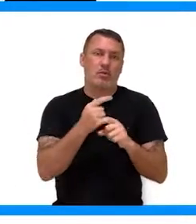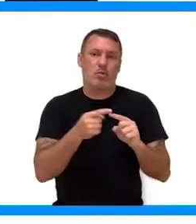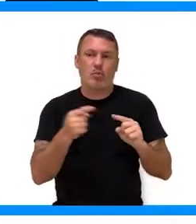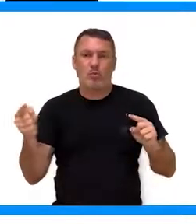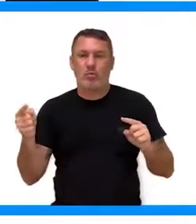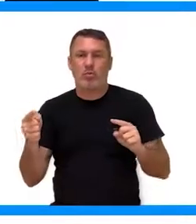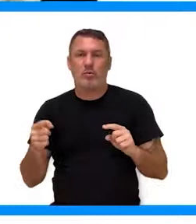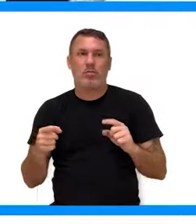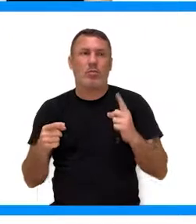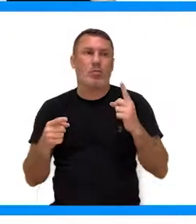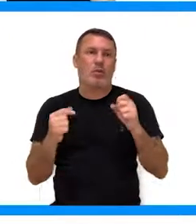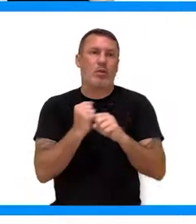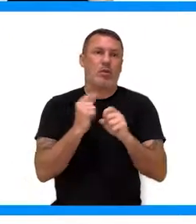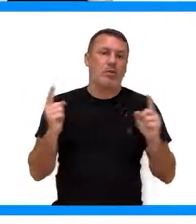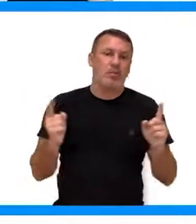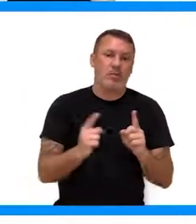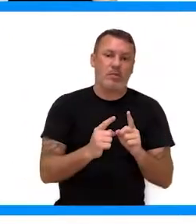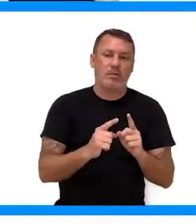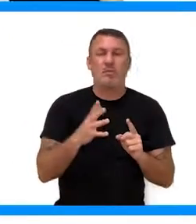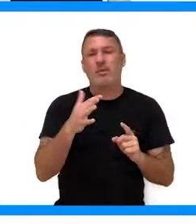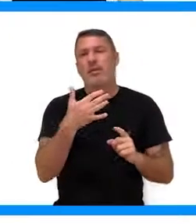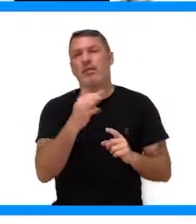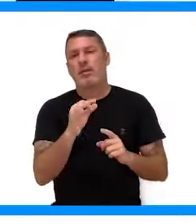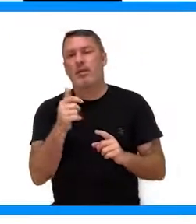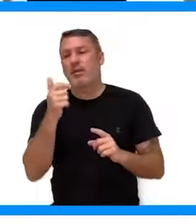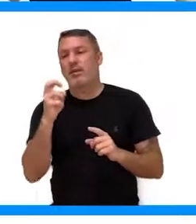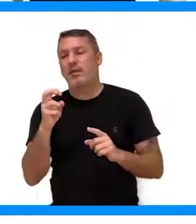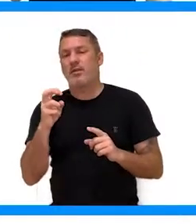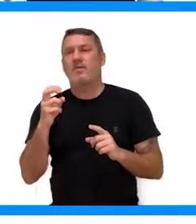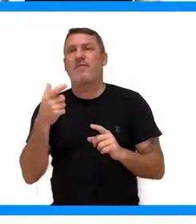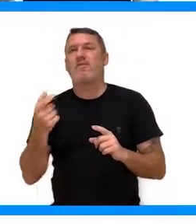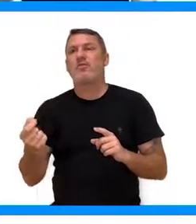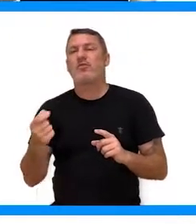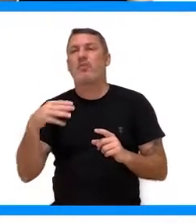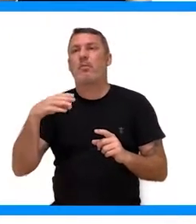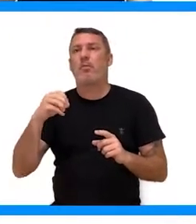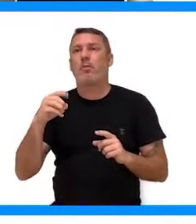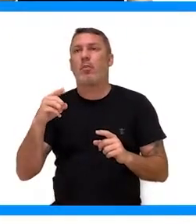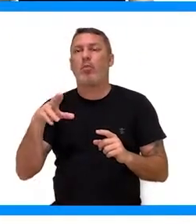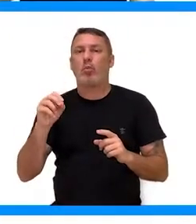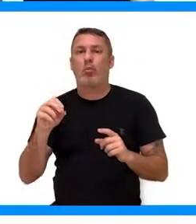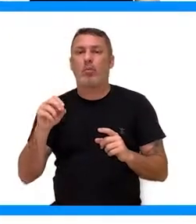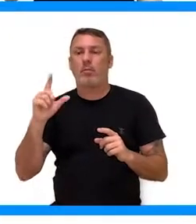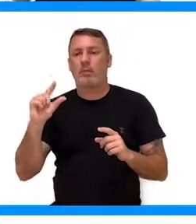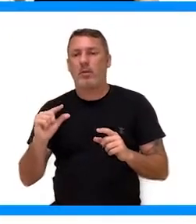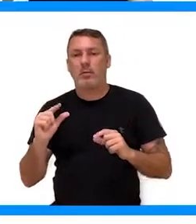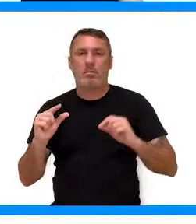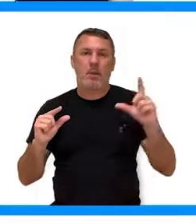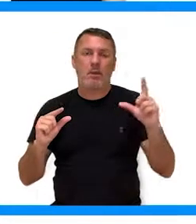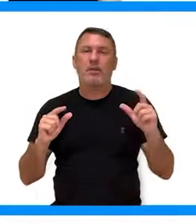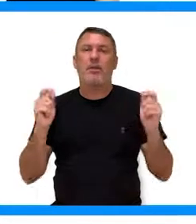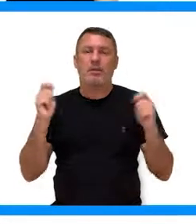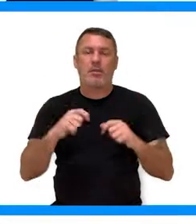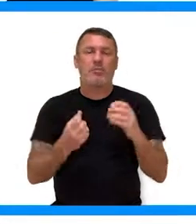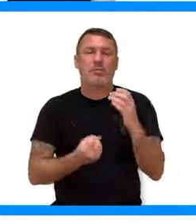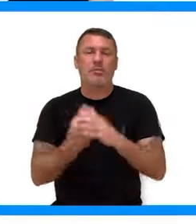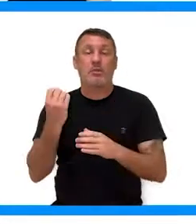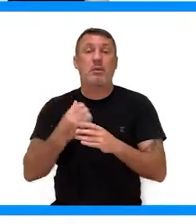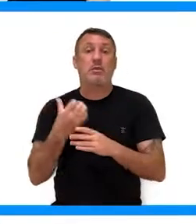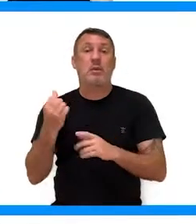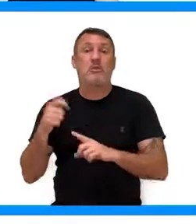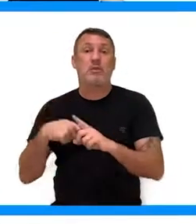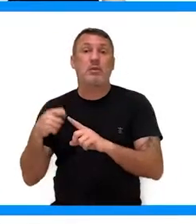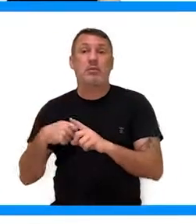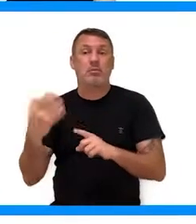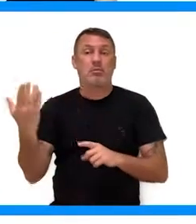para produzir no total, uma outra propriedade com 10, 15, 20 módulos a menos que a sua, pode